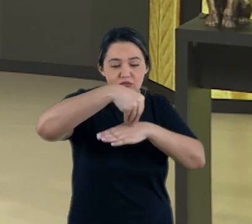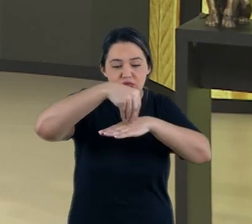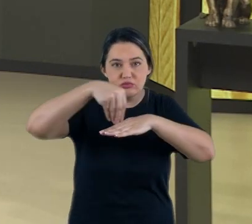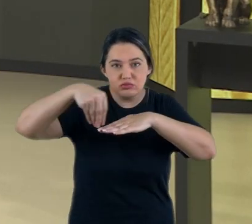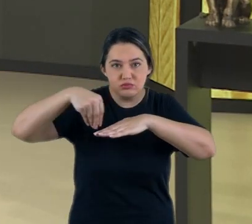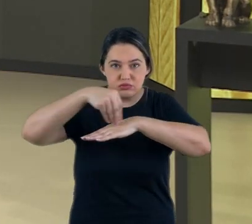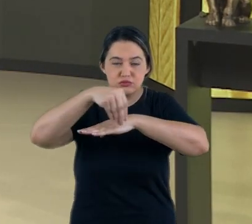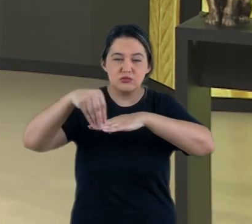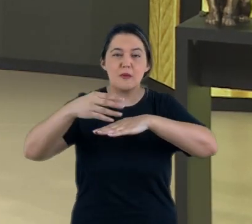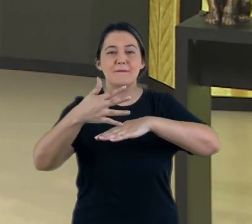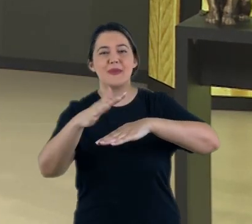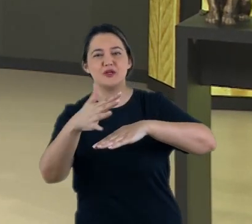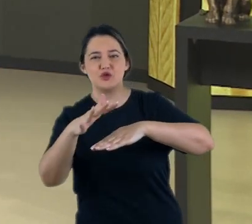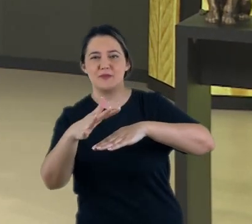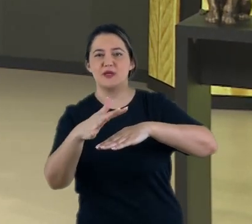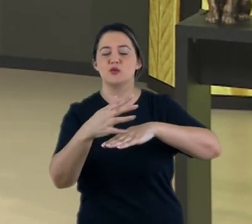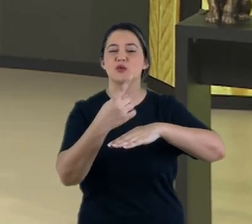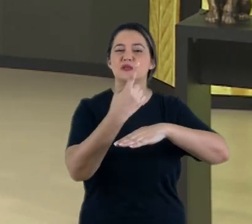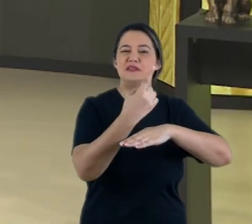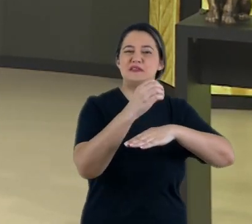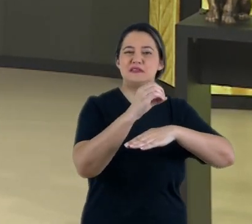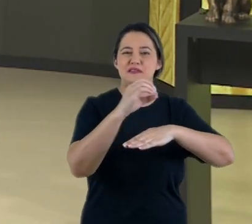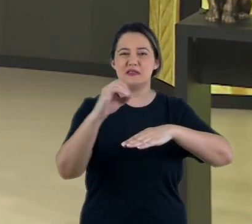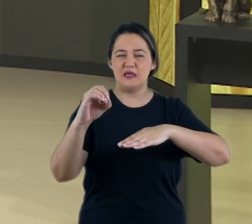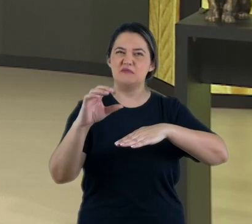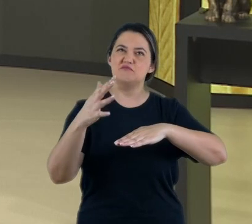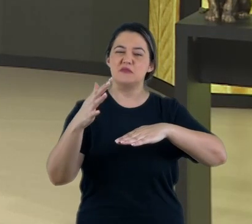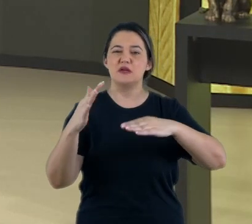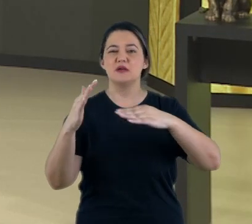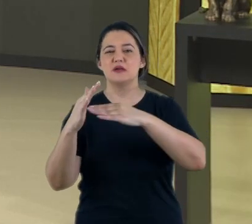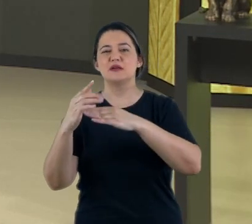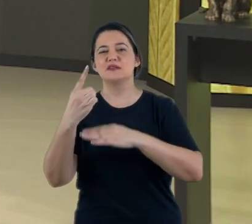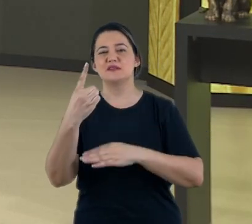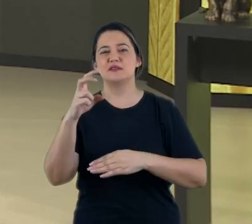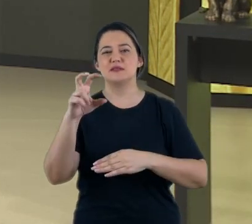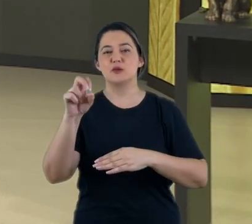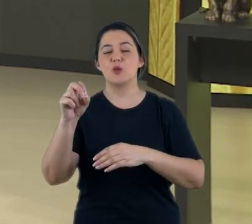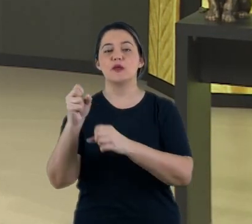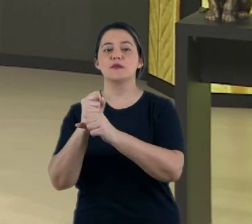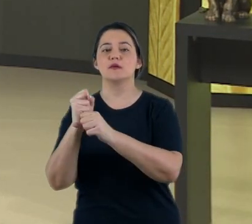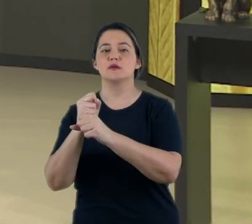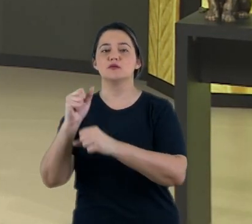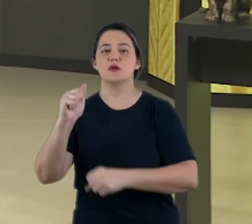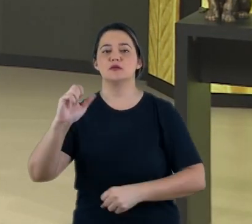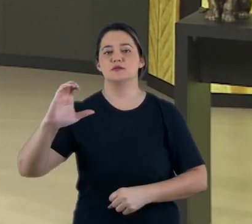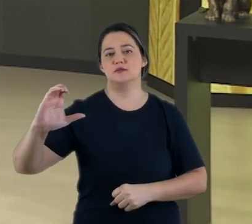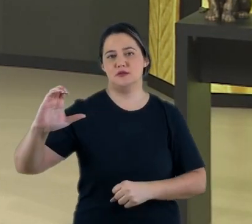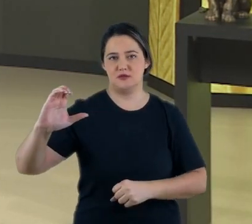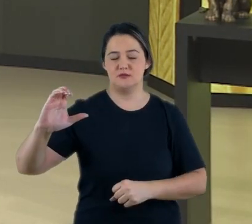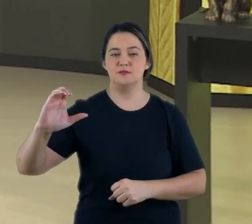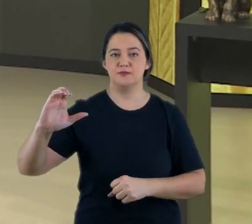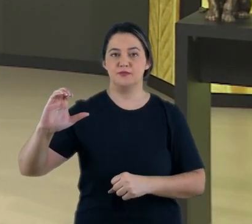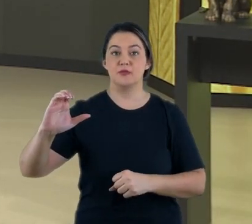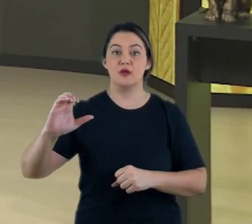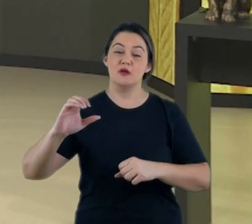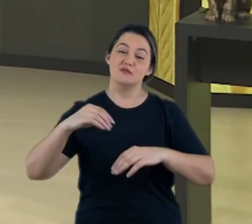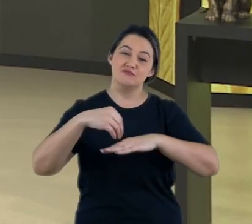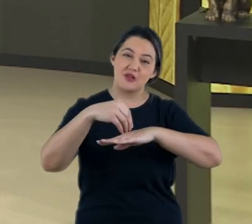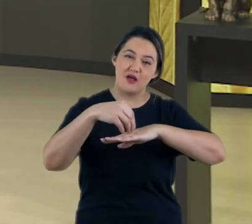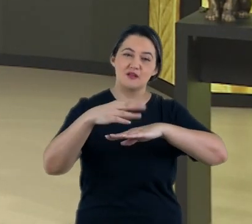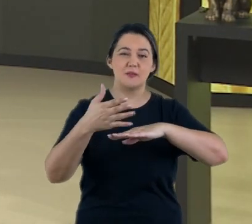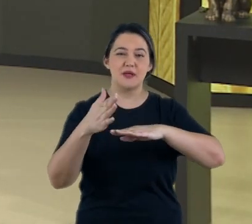esse fragmento em cerca de 100 a 150 a.C. embora a data de composição da obra